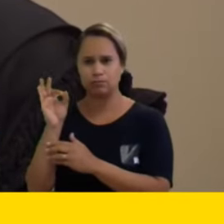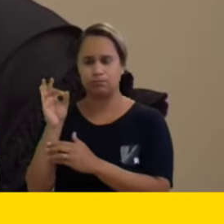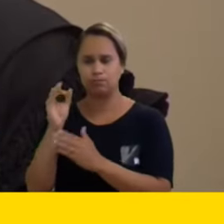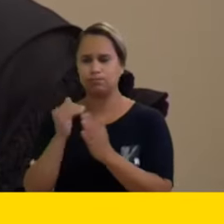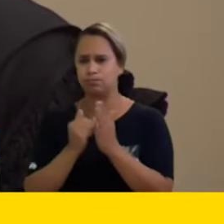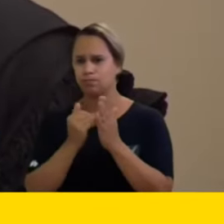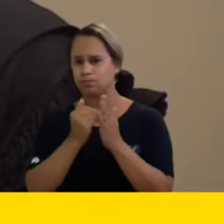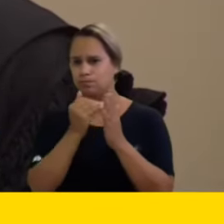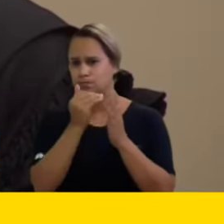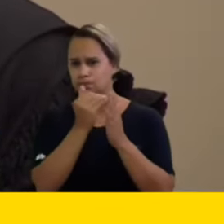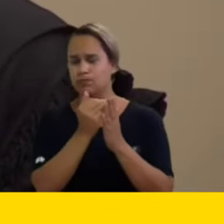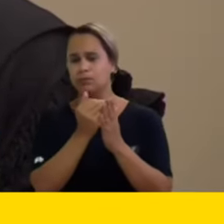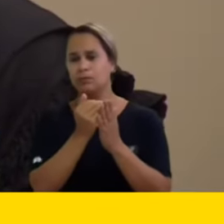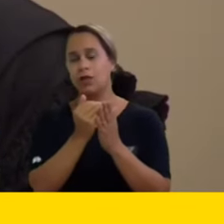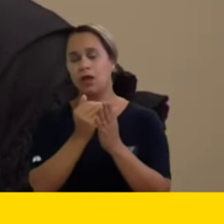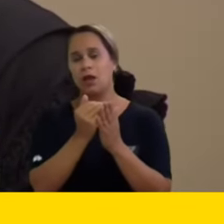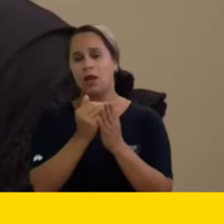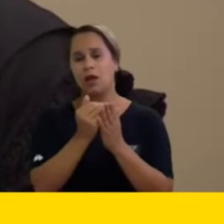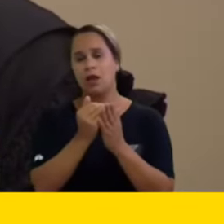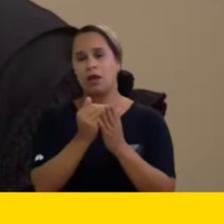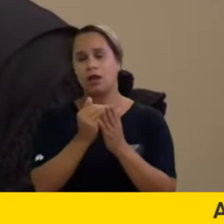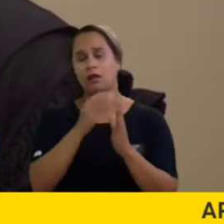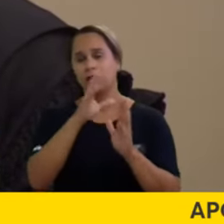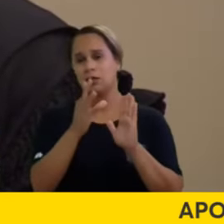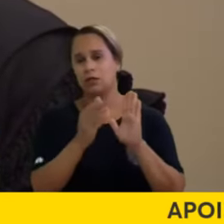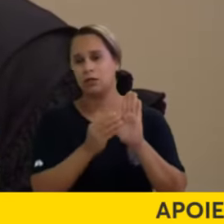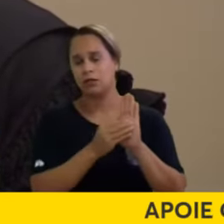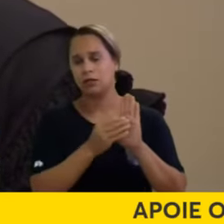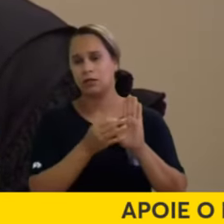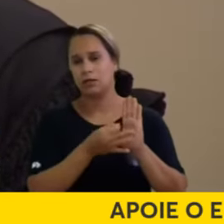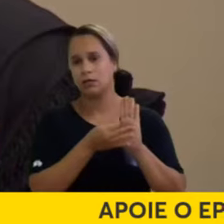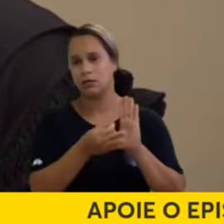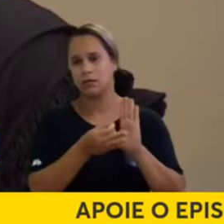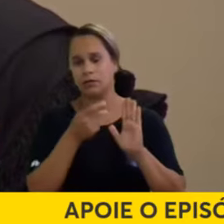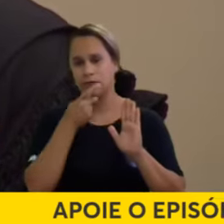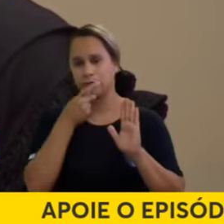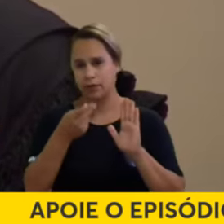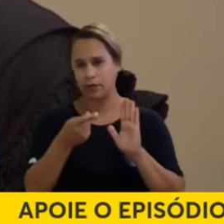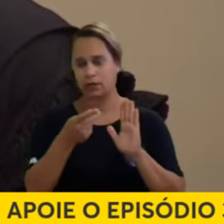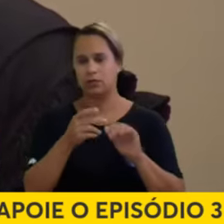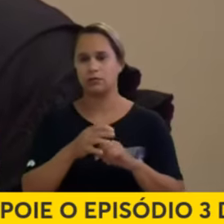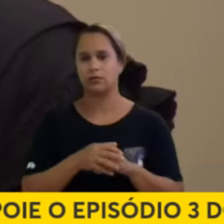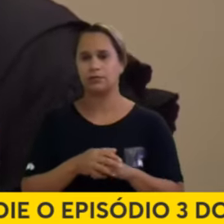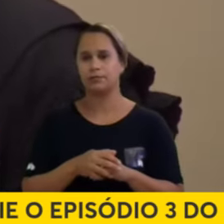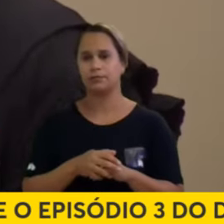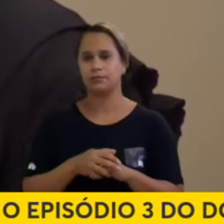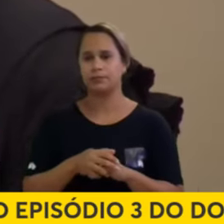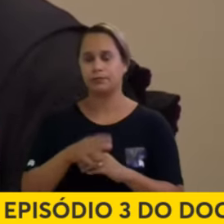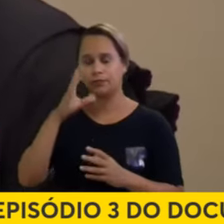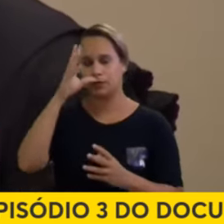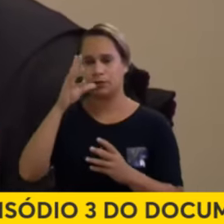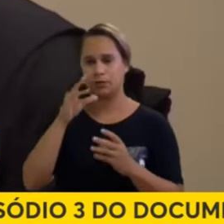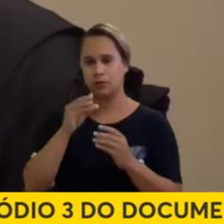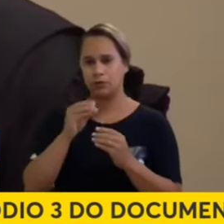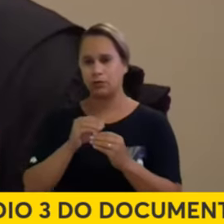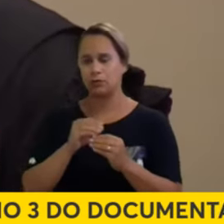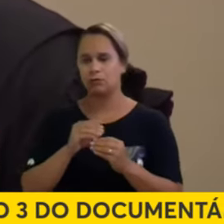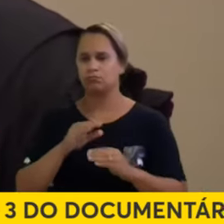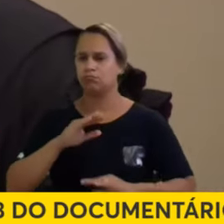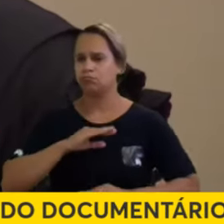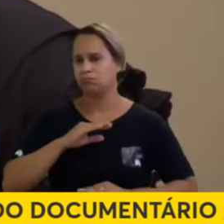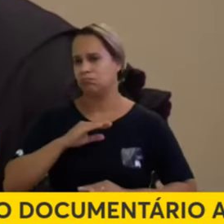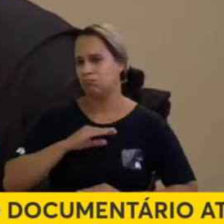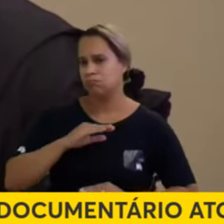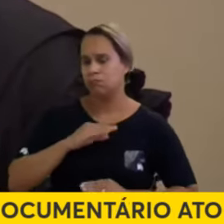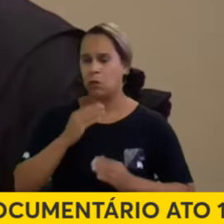pré-campanha e aqui cito a ementa desse julgado considerando as circunstâncias do caso com a mudança de candidaturas e